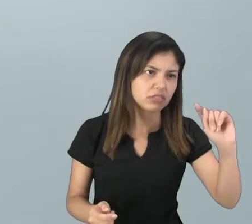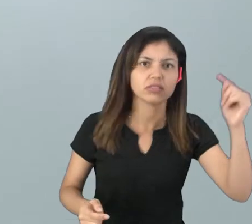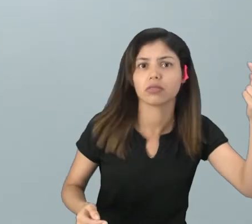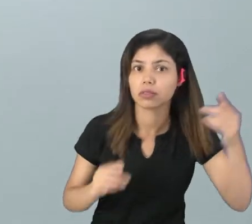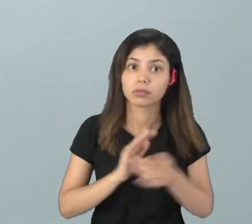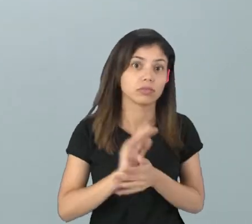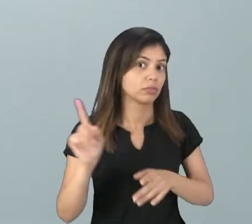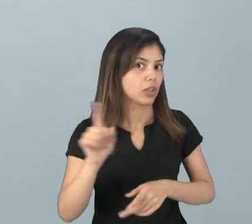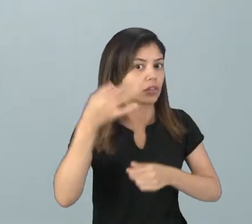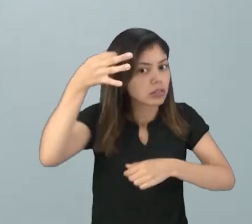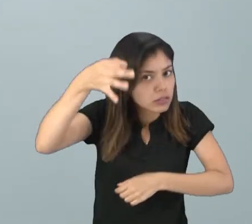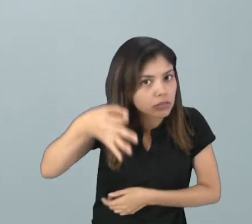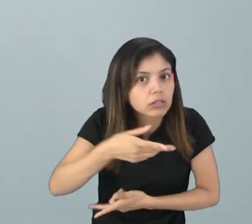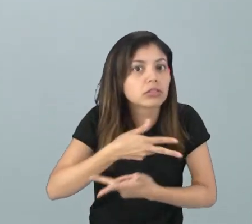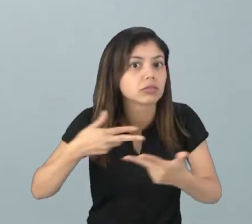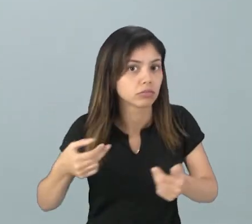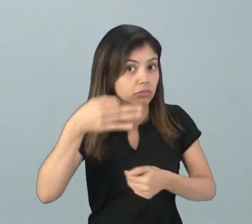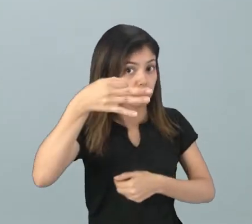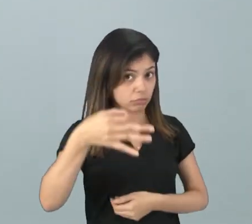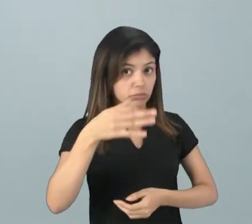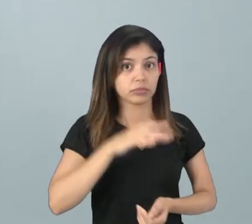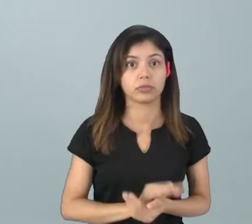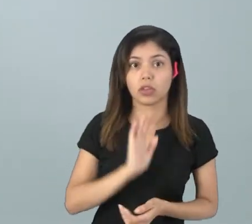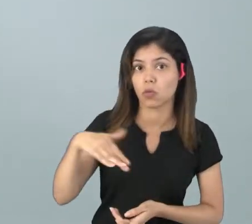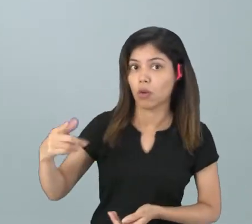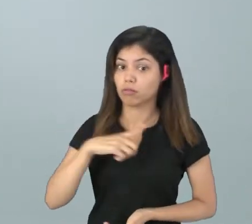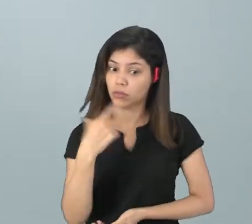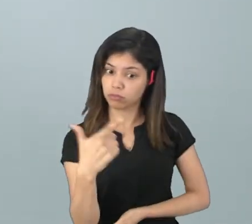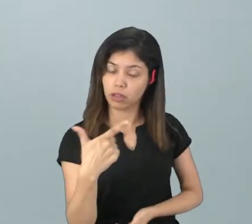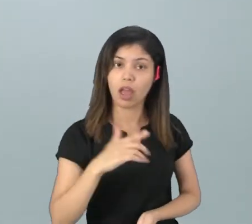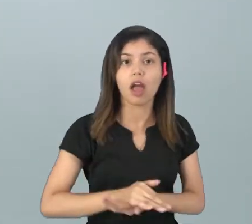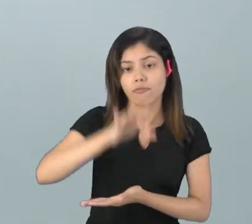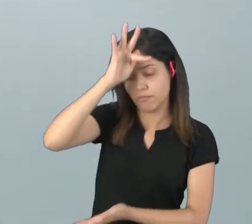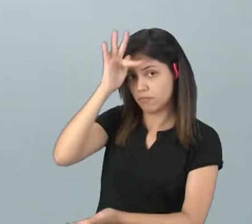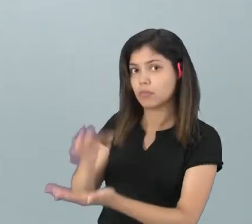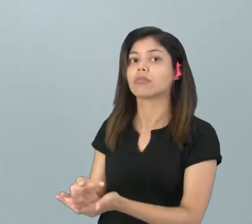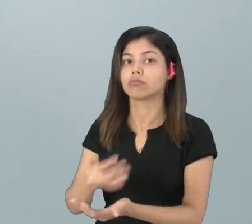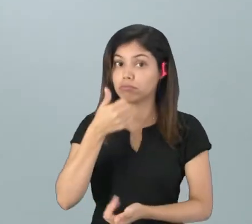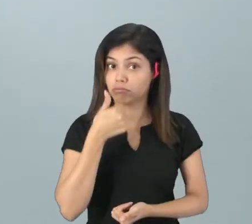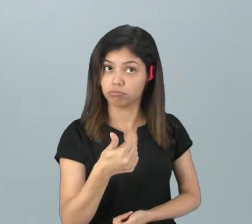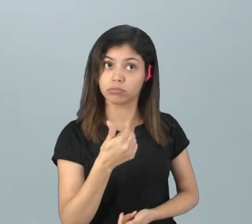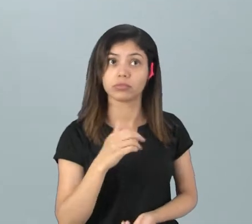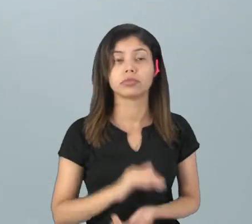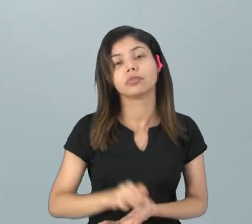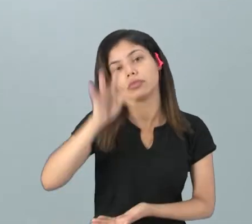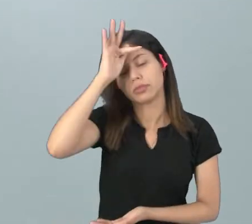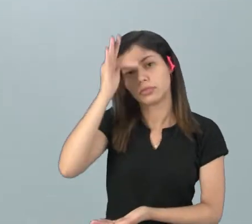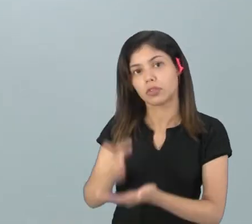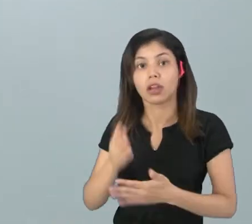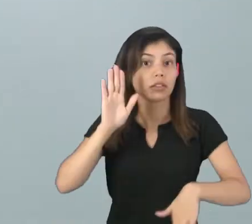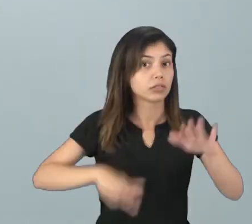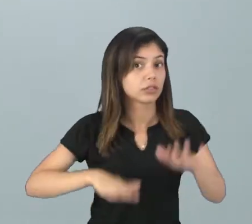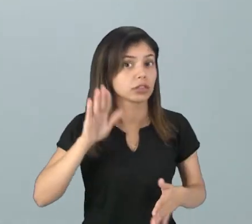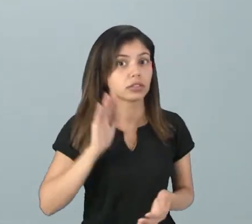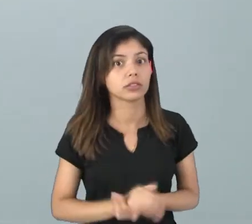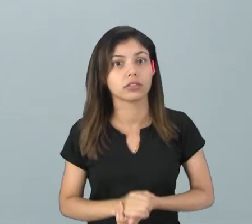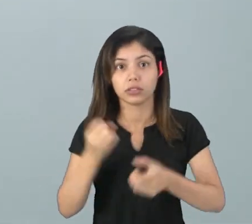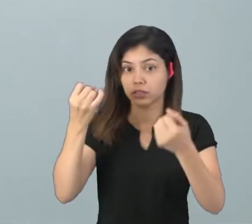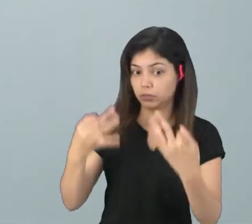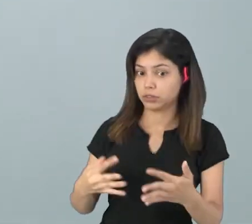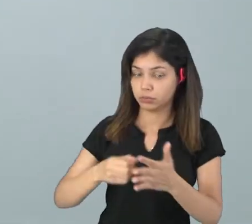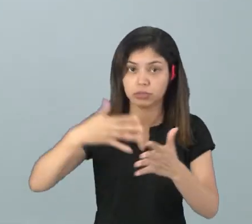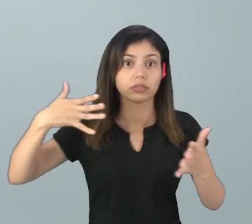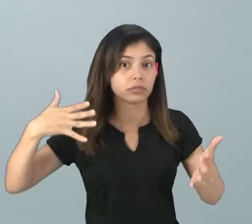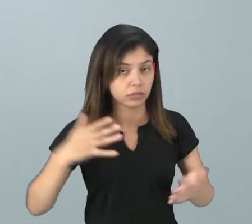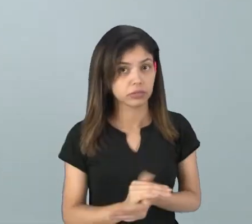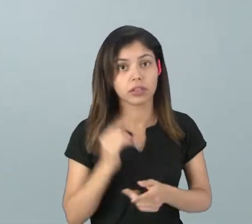A gente tem que ter certeza das coisas. Quando não tem certeza, a gente usa a fé. Né? E a fé nem sempre explica muita